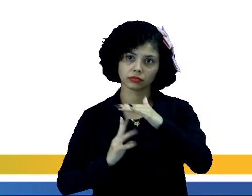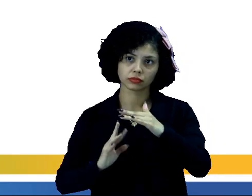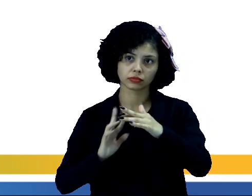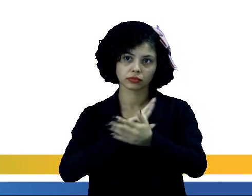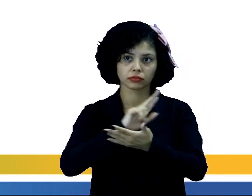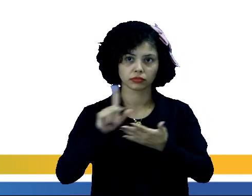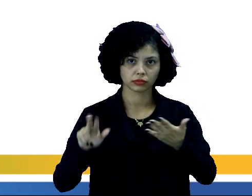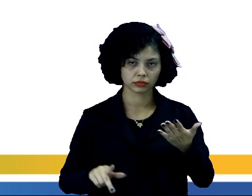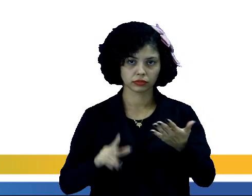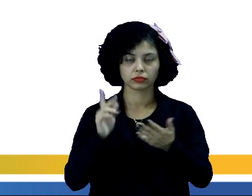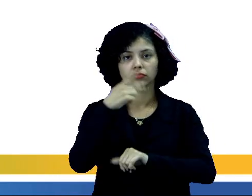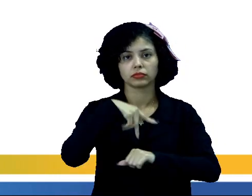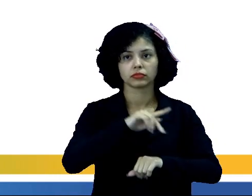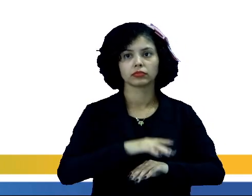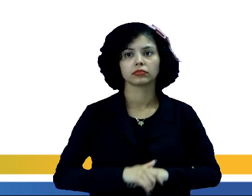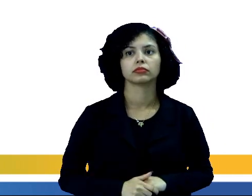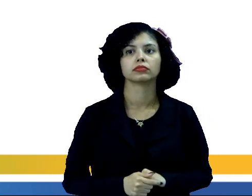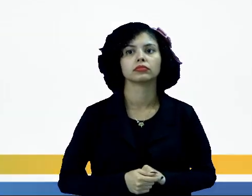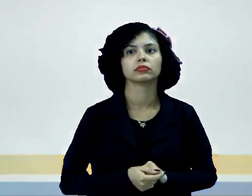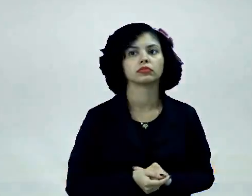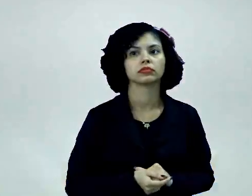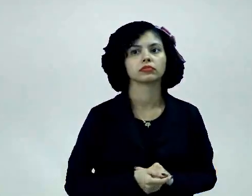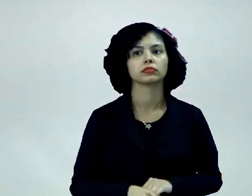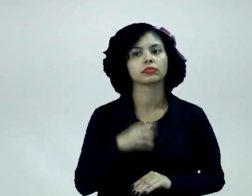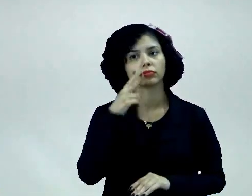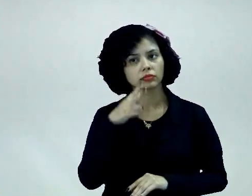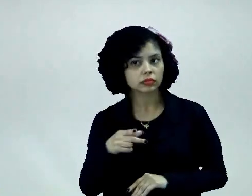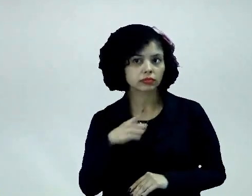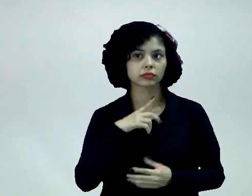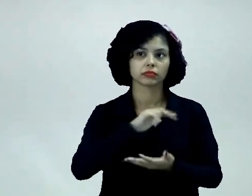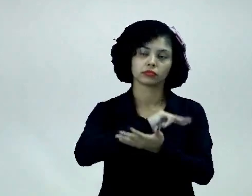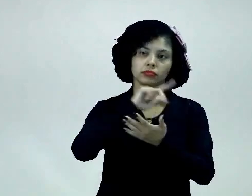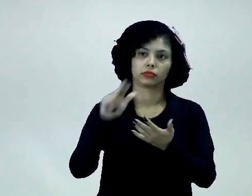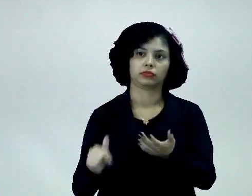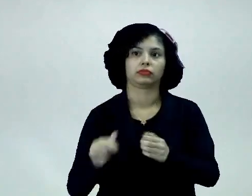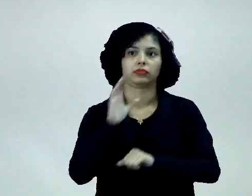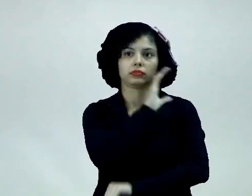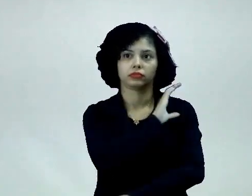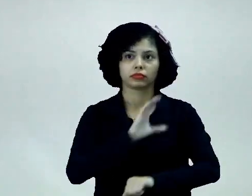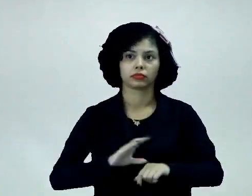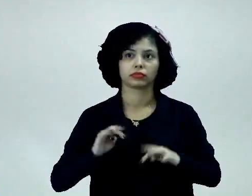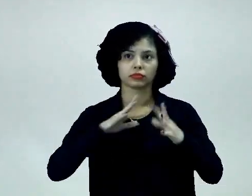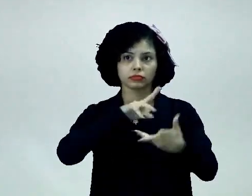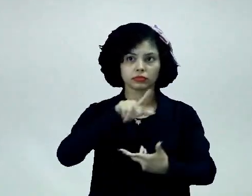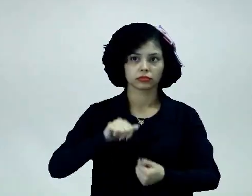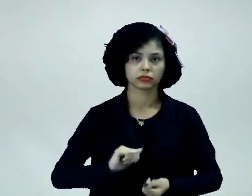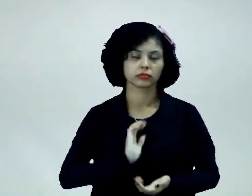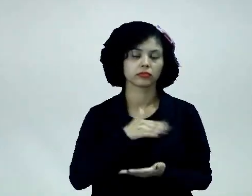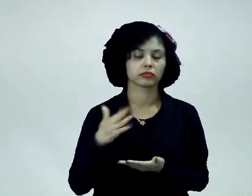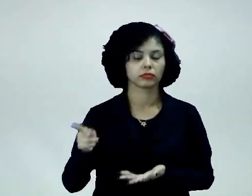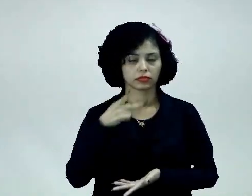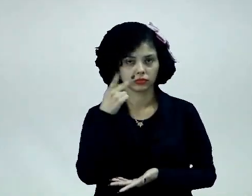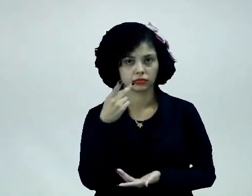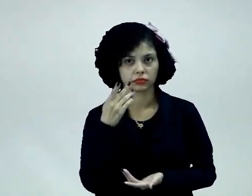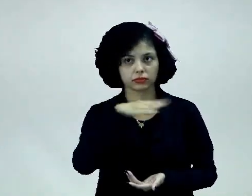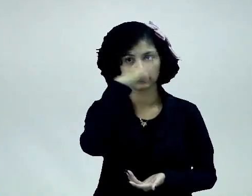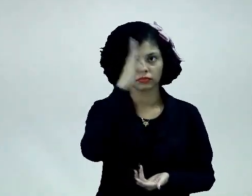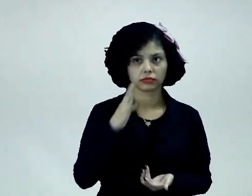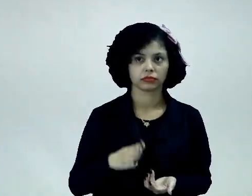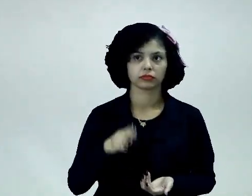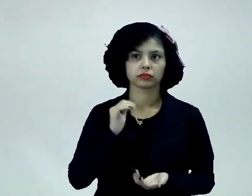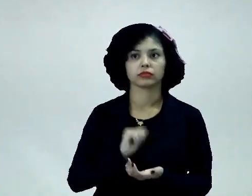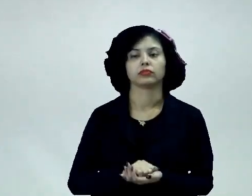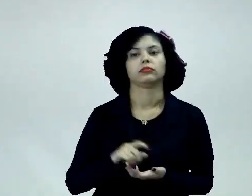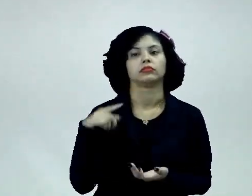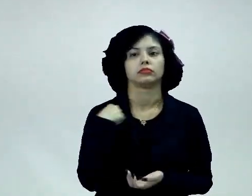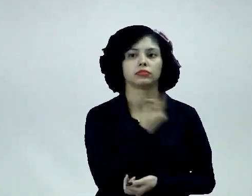de diferentes países, Então, além aí de a gente ter várias culturas, no mundo todo, quando a gente fala aí de Brasil, se